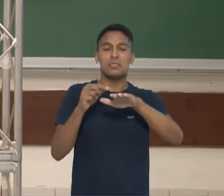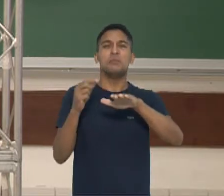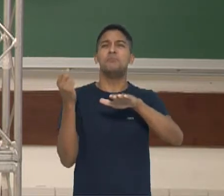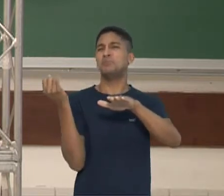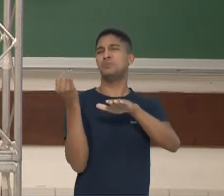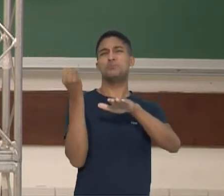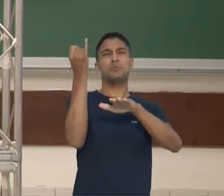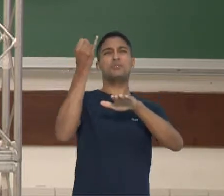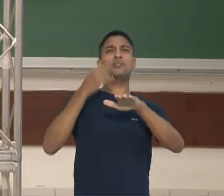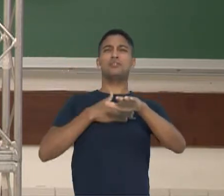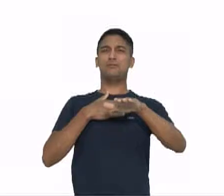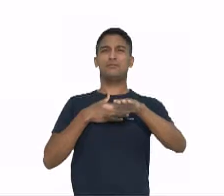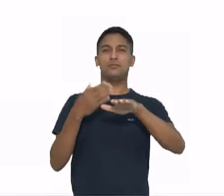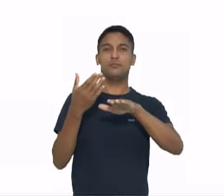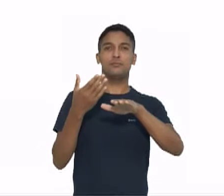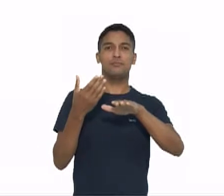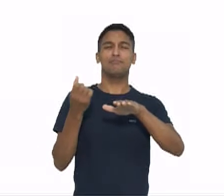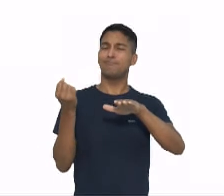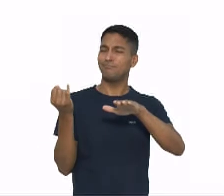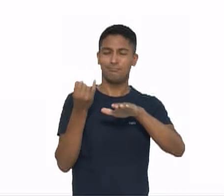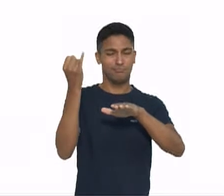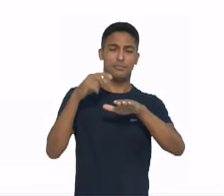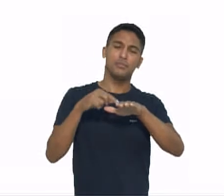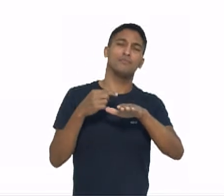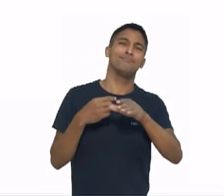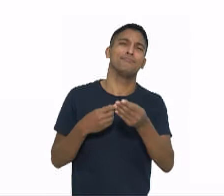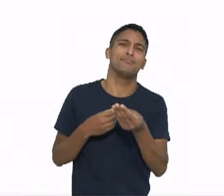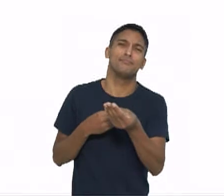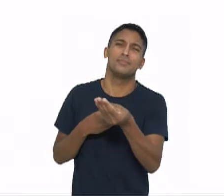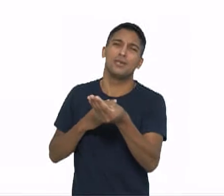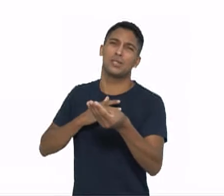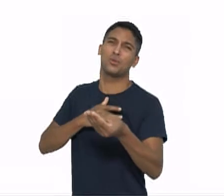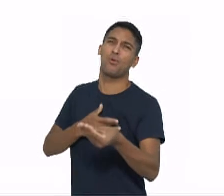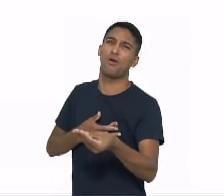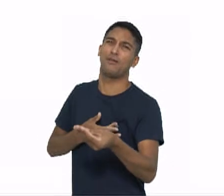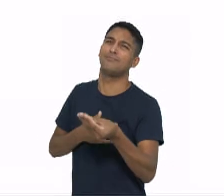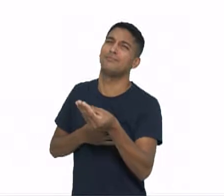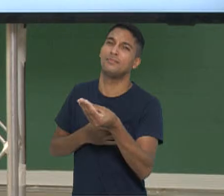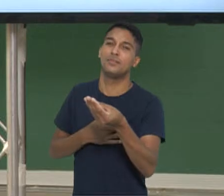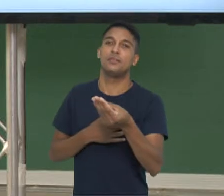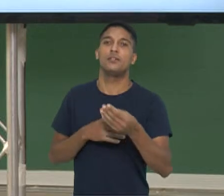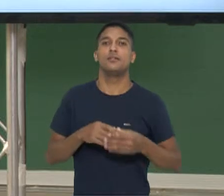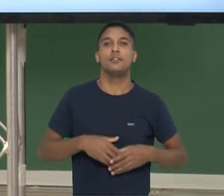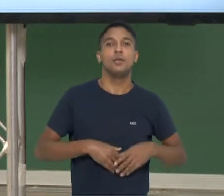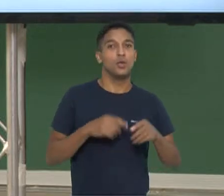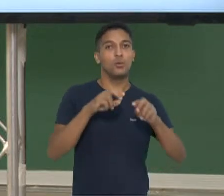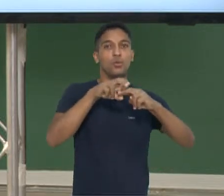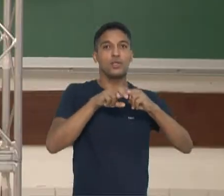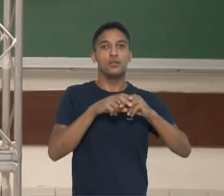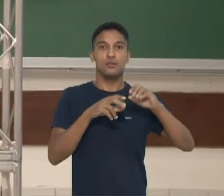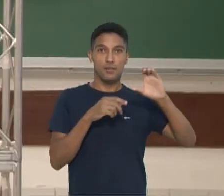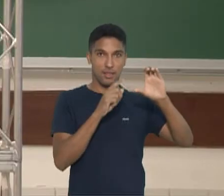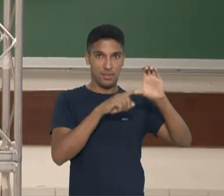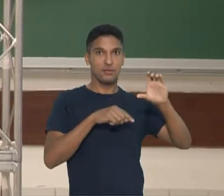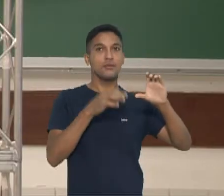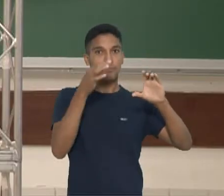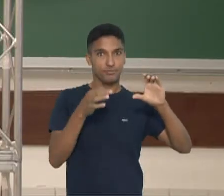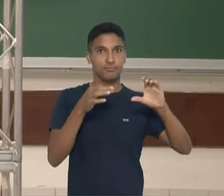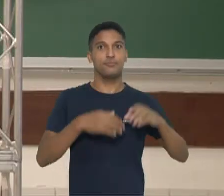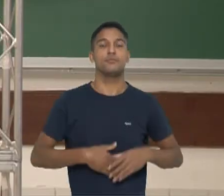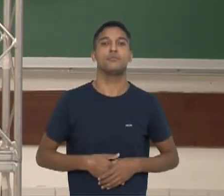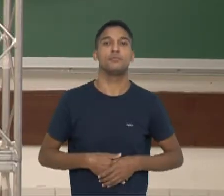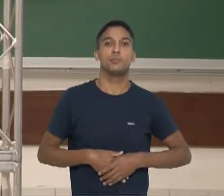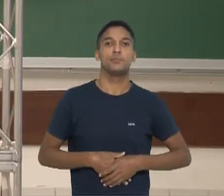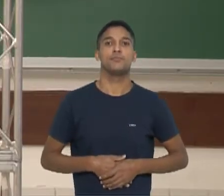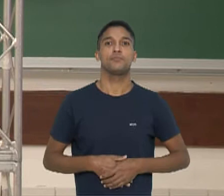letra correta é a letra C. Tem um valor inestimável a ele. Compreenderam? Eu creio que sim, verdade? A